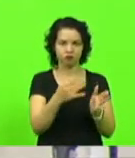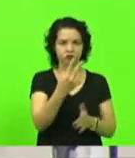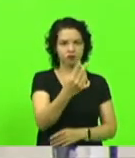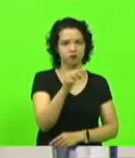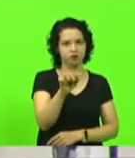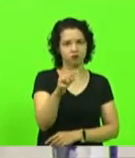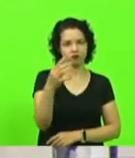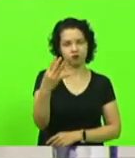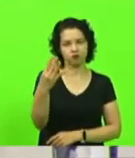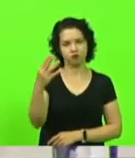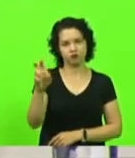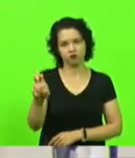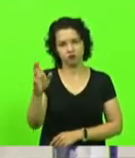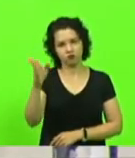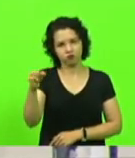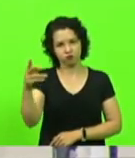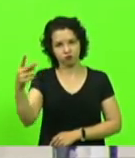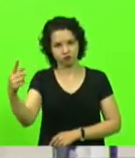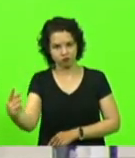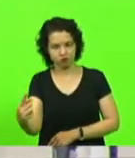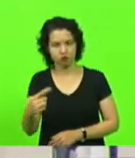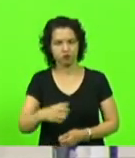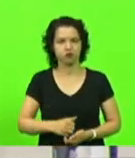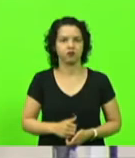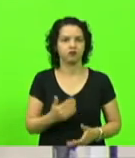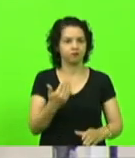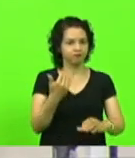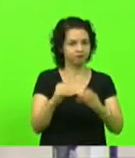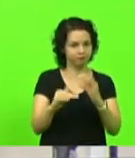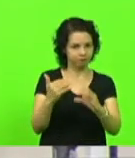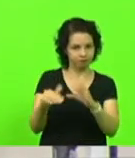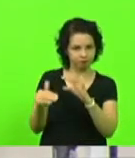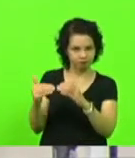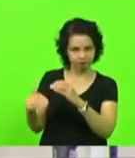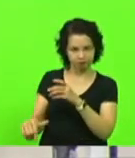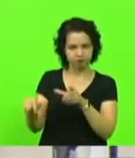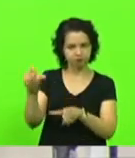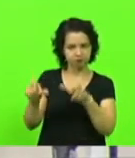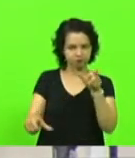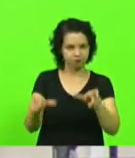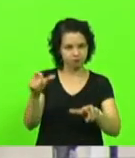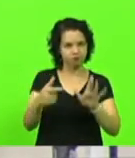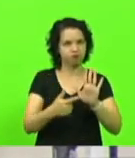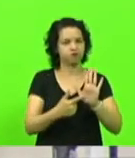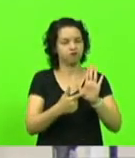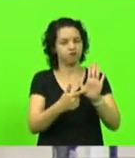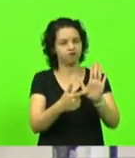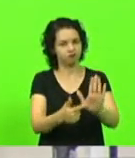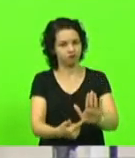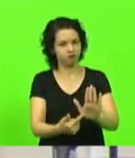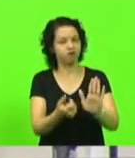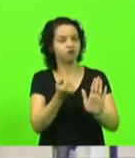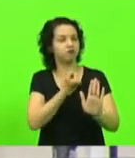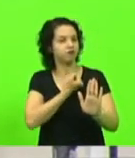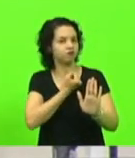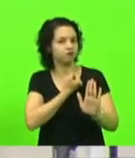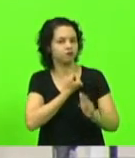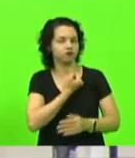-2021 e comunicou que encaminhará aos destinatários as indicações números